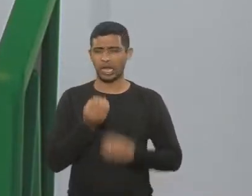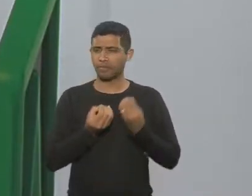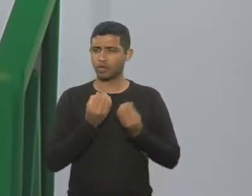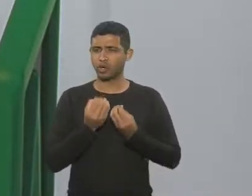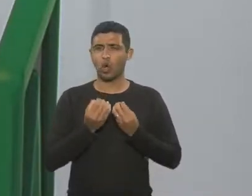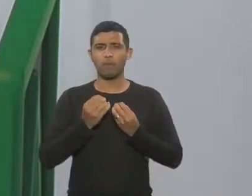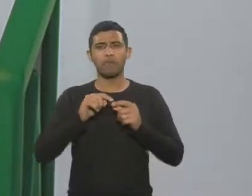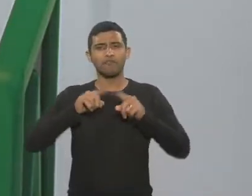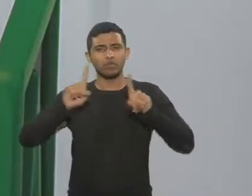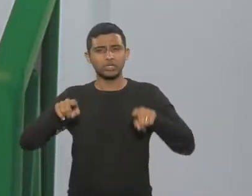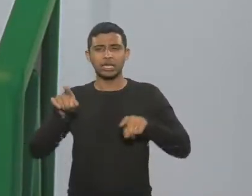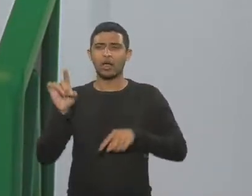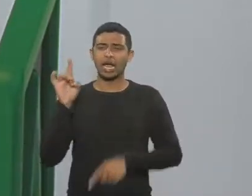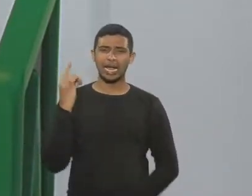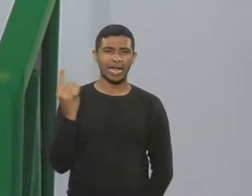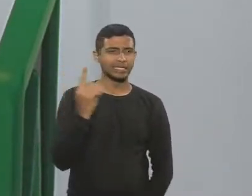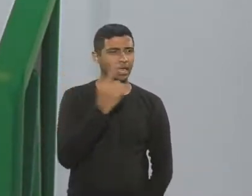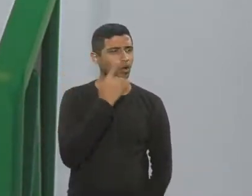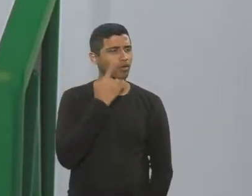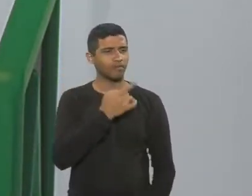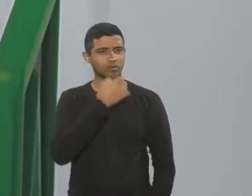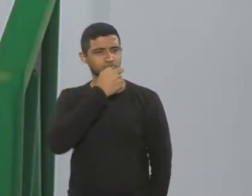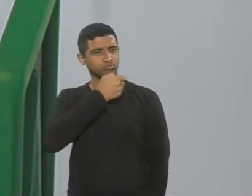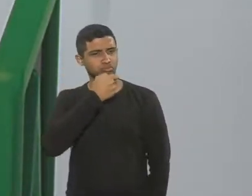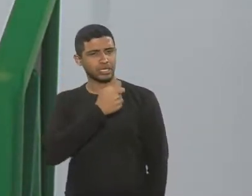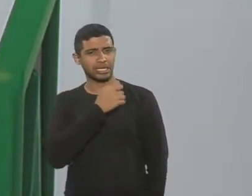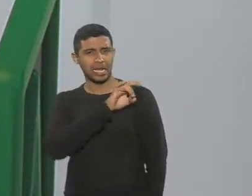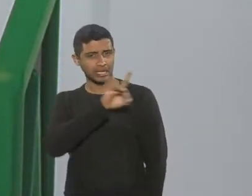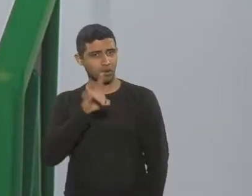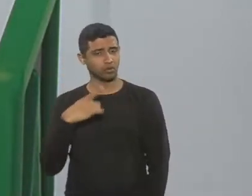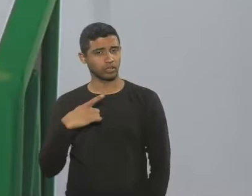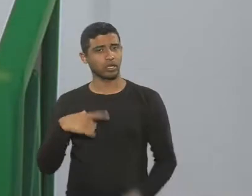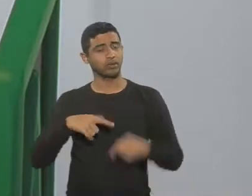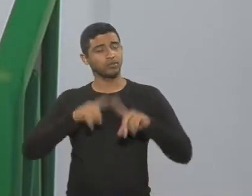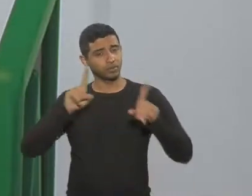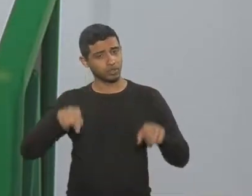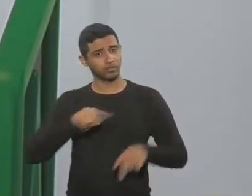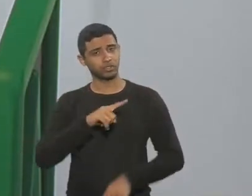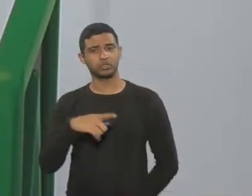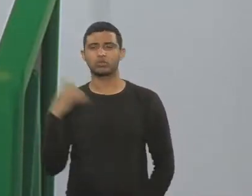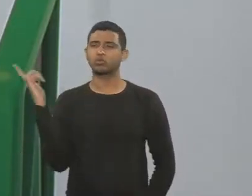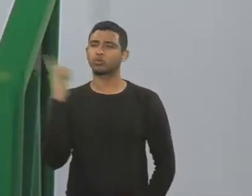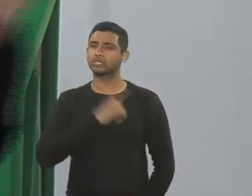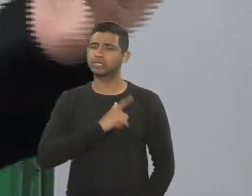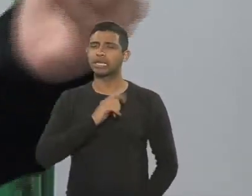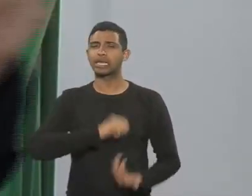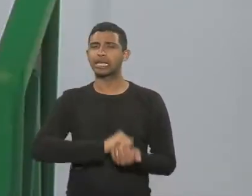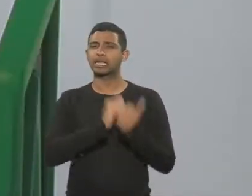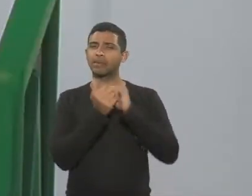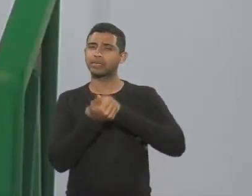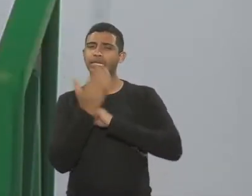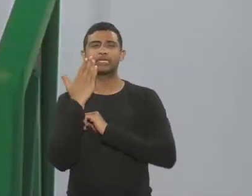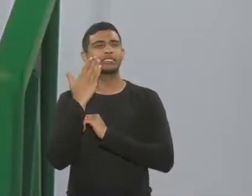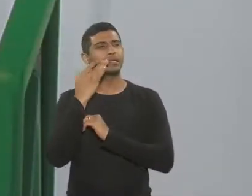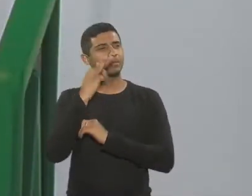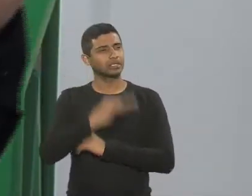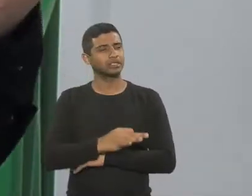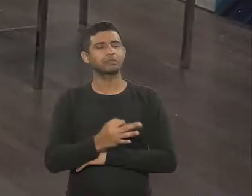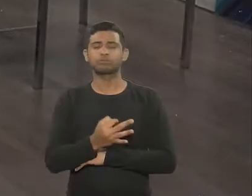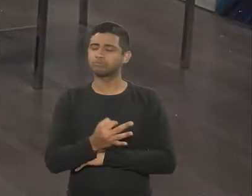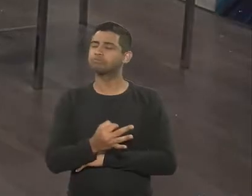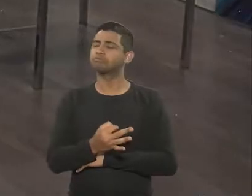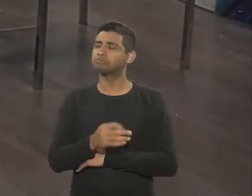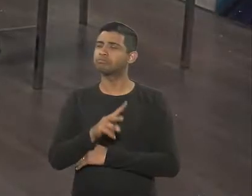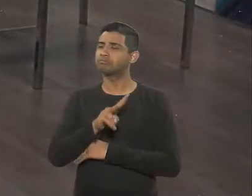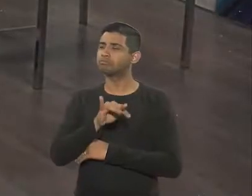é a função de cada elemento jornalístico, porque cada coisa ele tem uma função, você consegue lidar melhor, identificar melhor isso. Poxa,